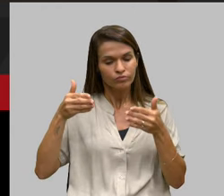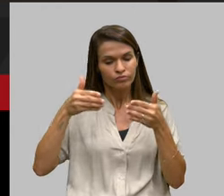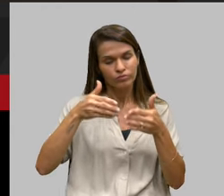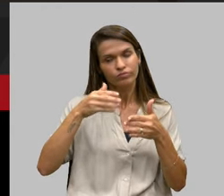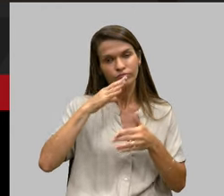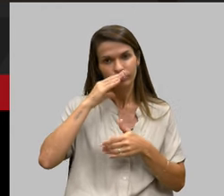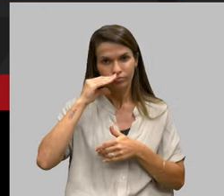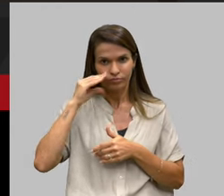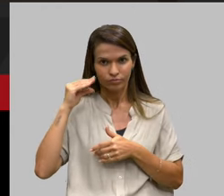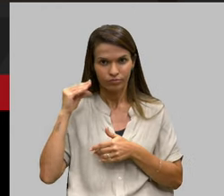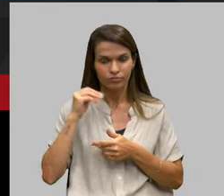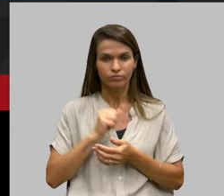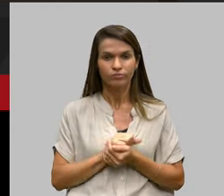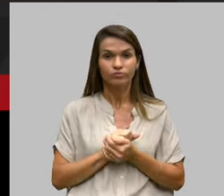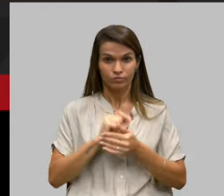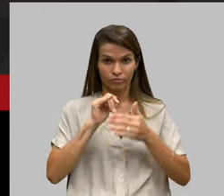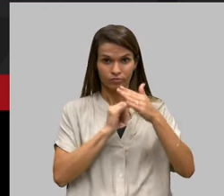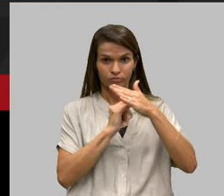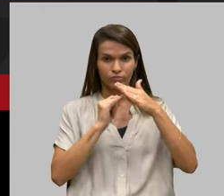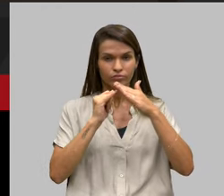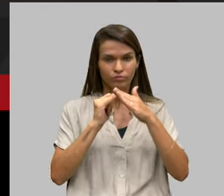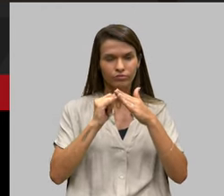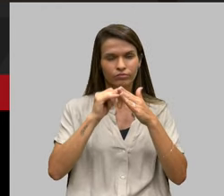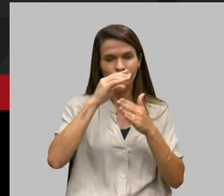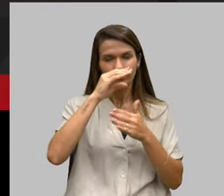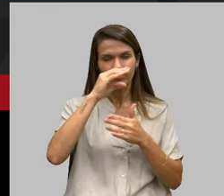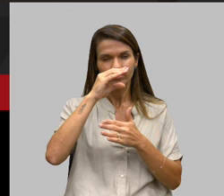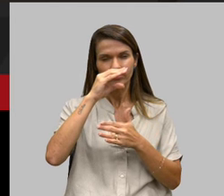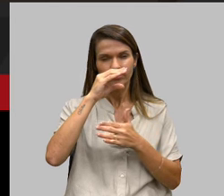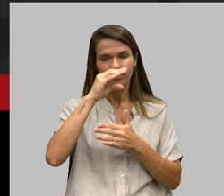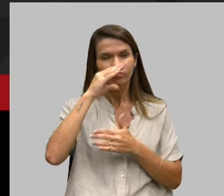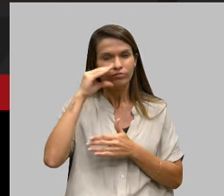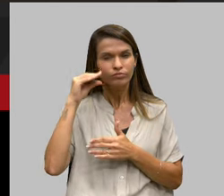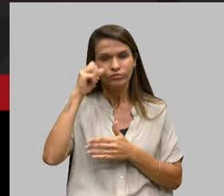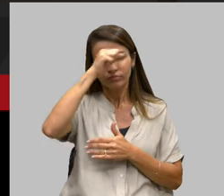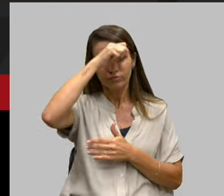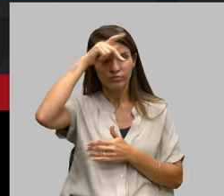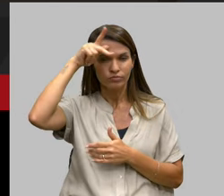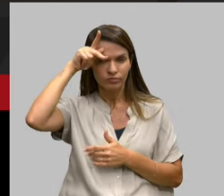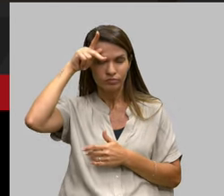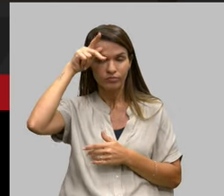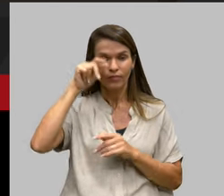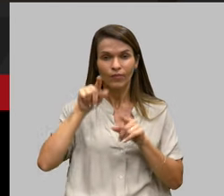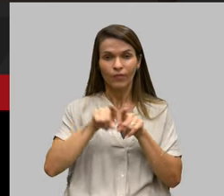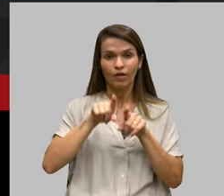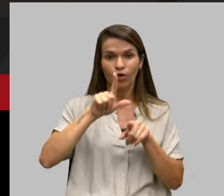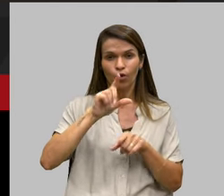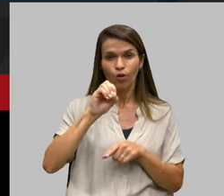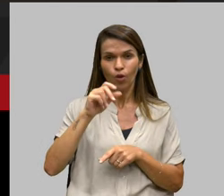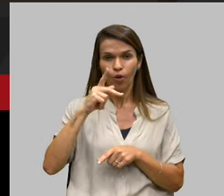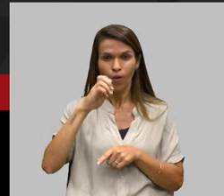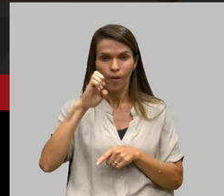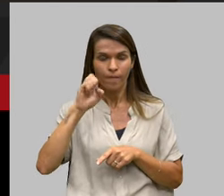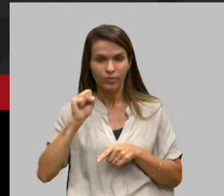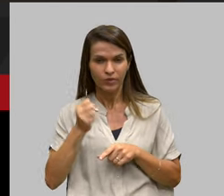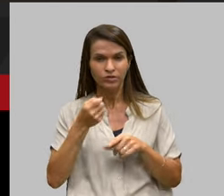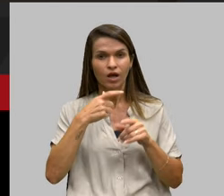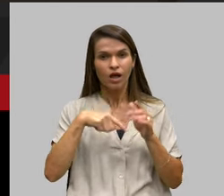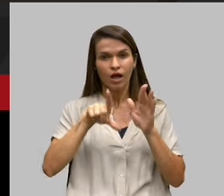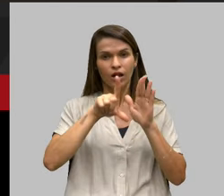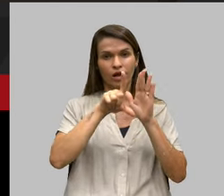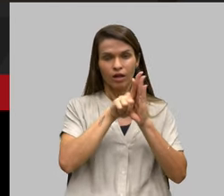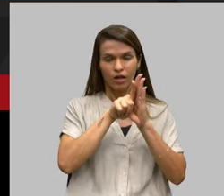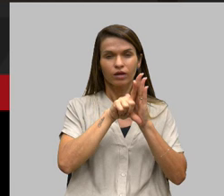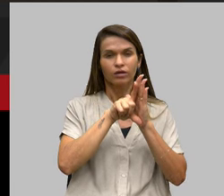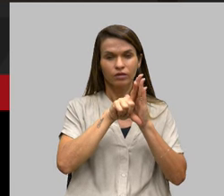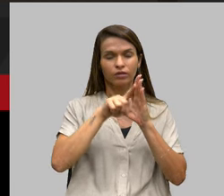estatuto dos Funcionários Públicos e a Lopes Lopes é a lei orgânica da Previdência Social